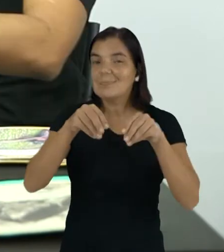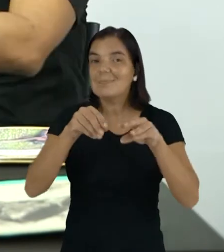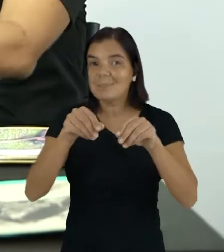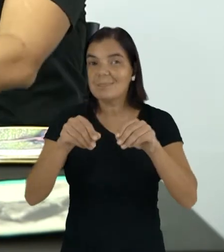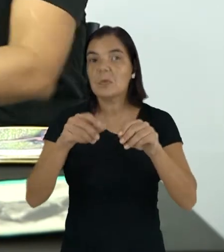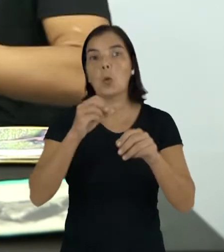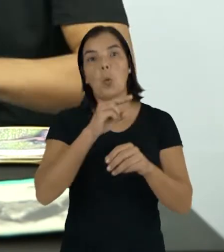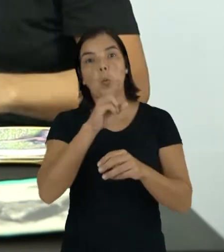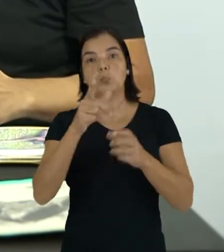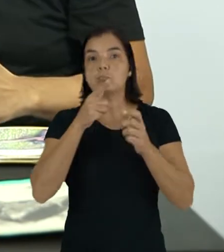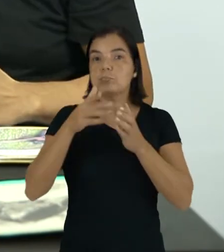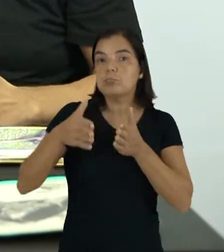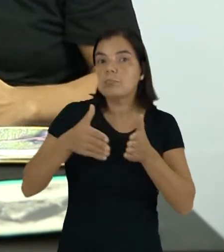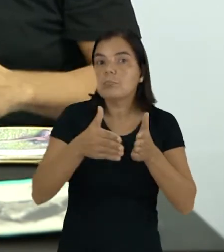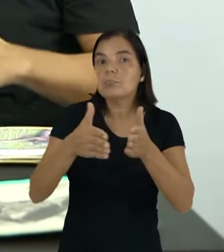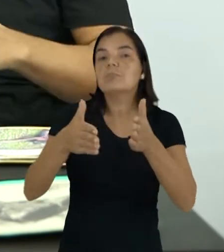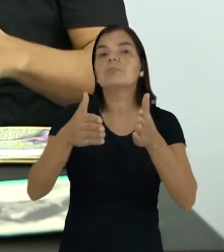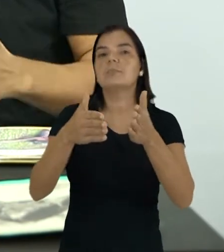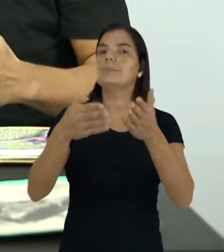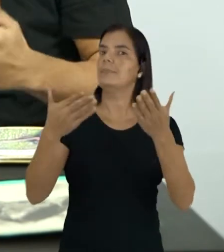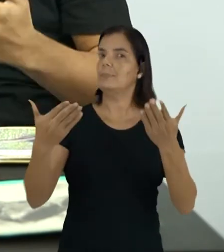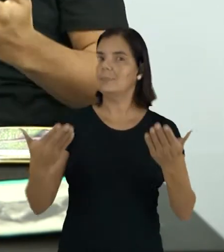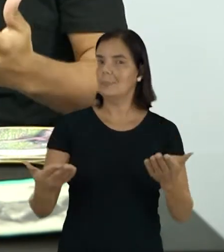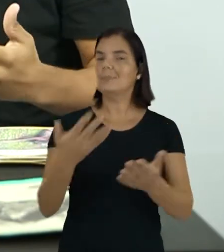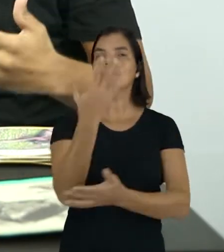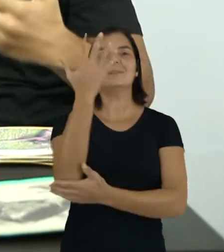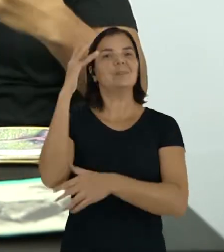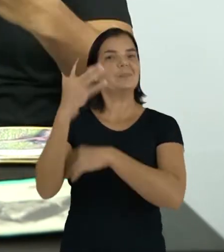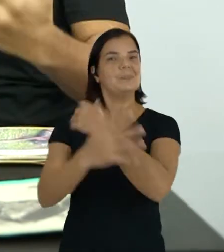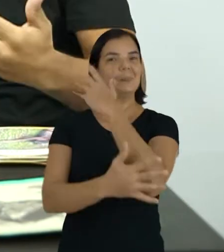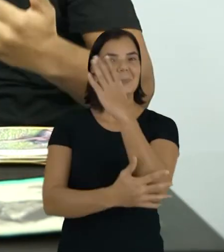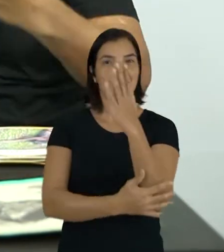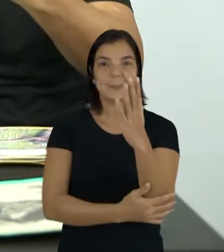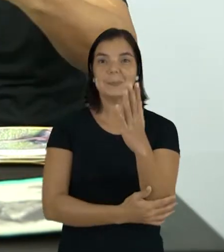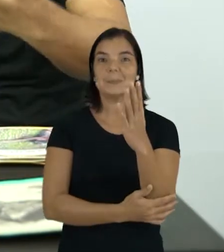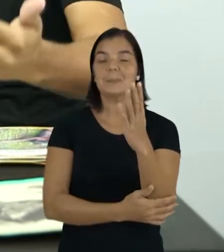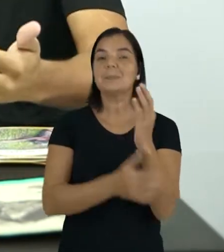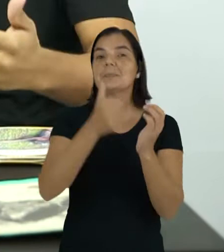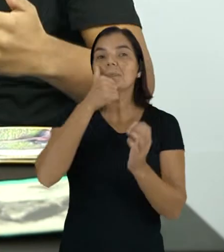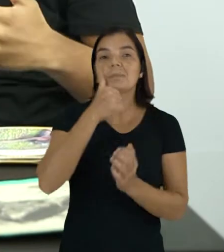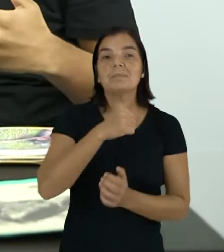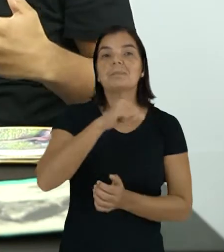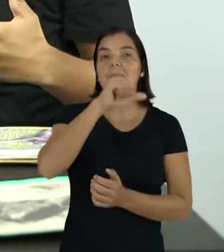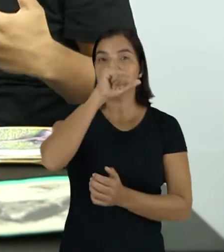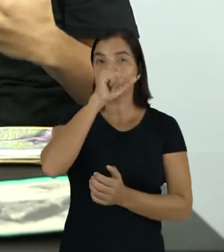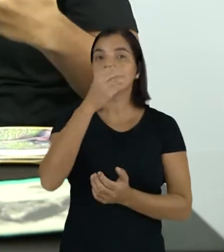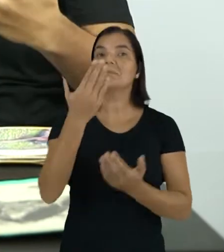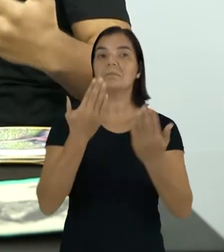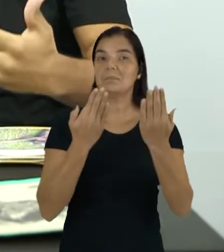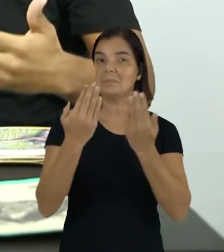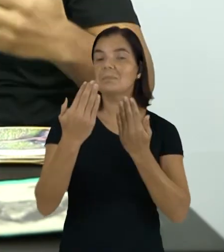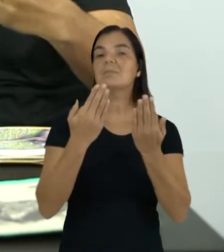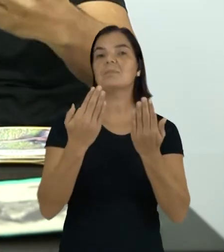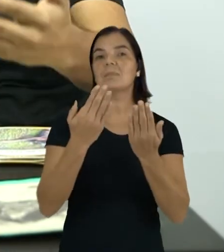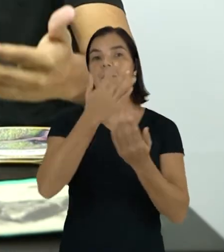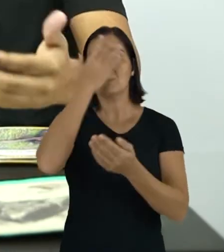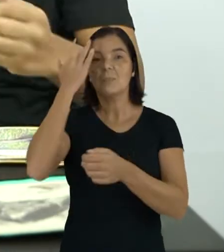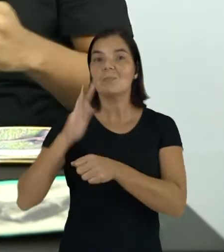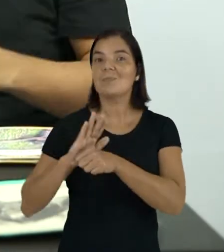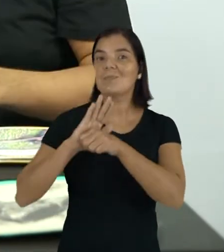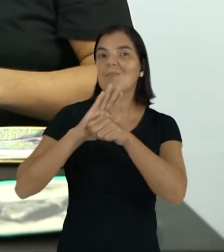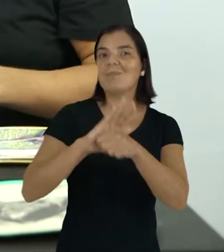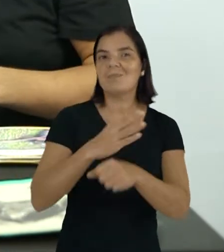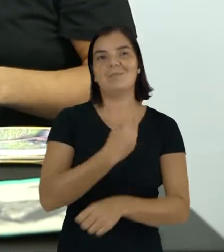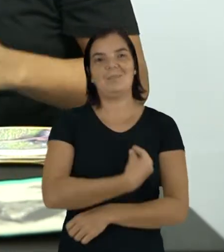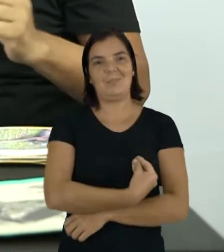dos rios. Portanto, eles consideram a natureza uma mãe, alguém que proporciona a sobrevivência